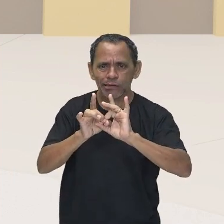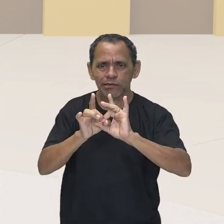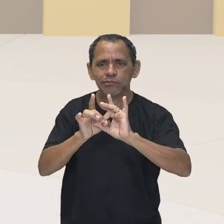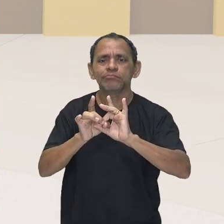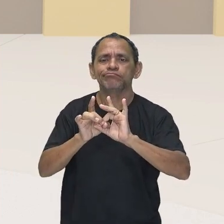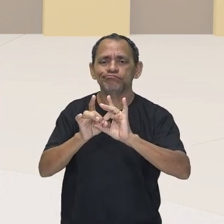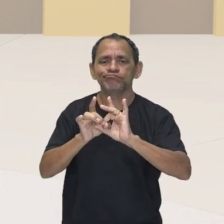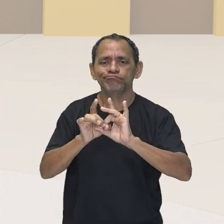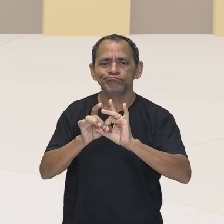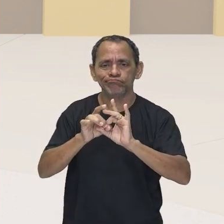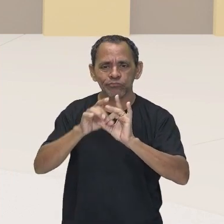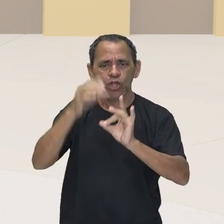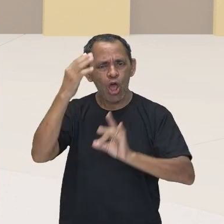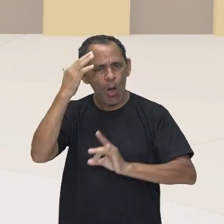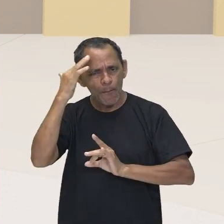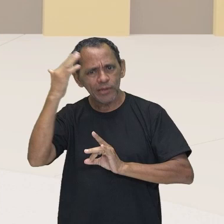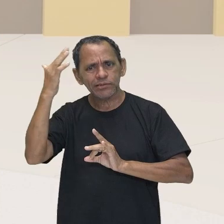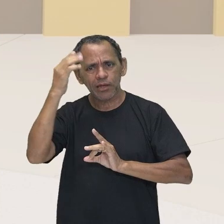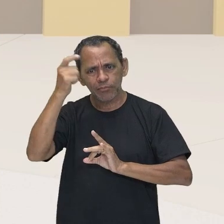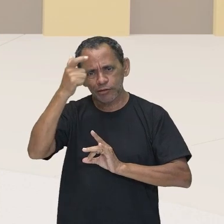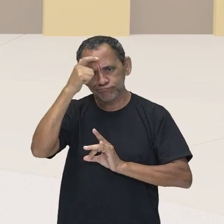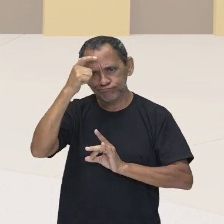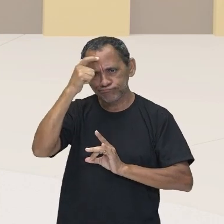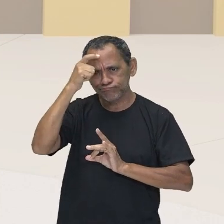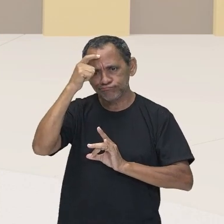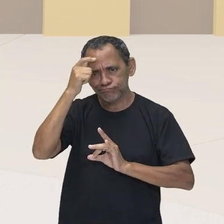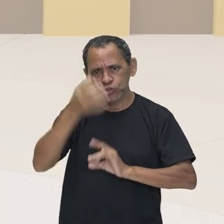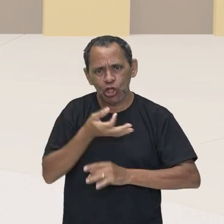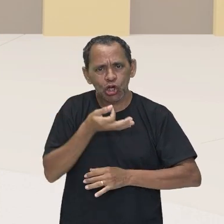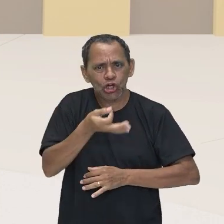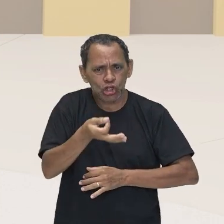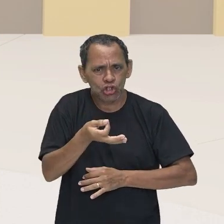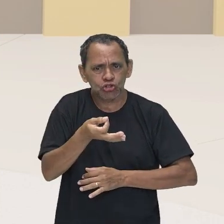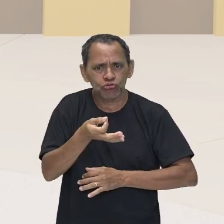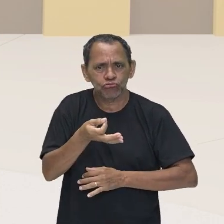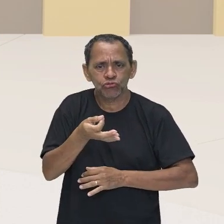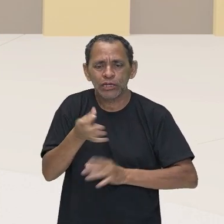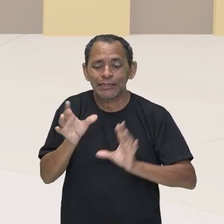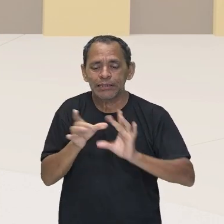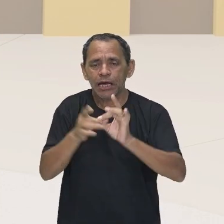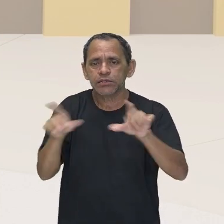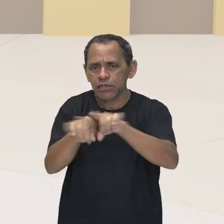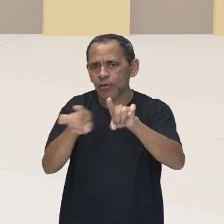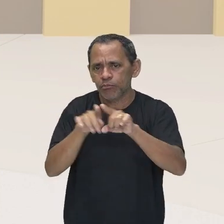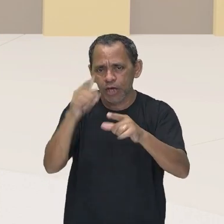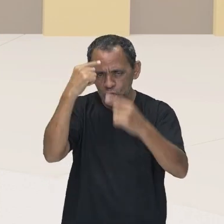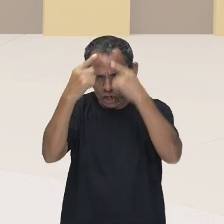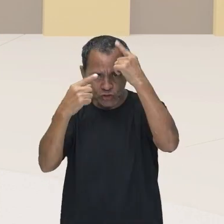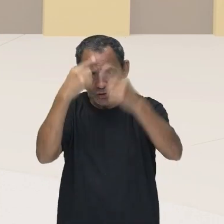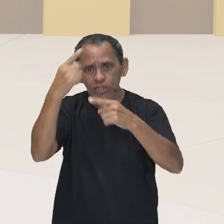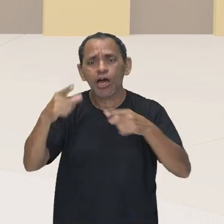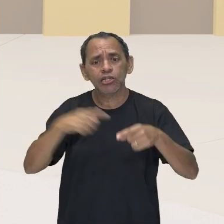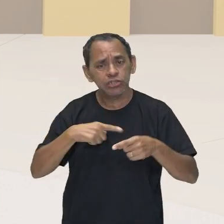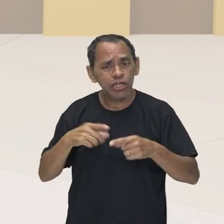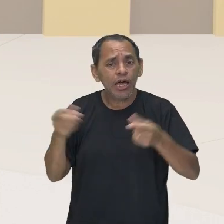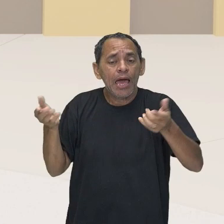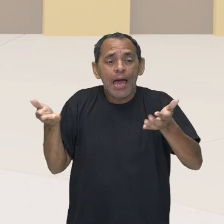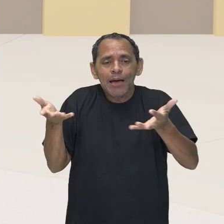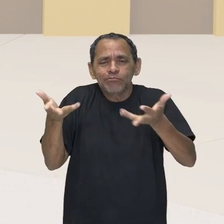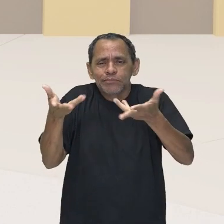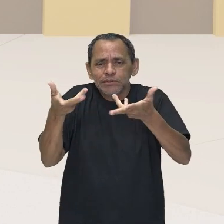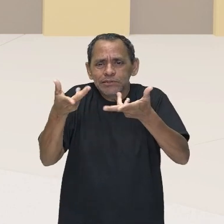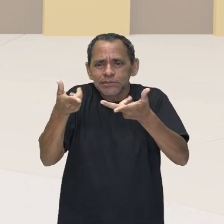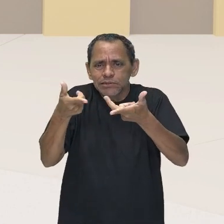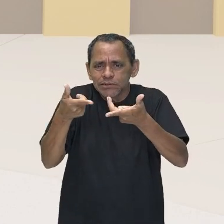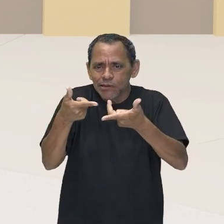que está totalmente ligado também à criatividade. Então, nós vemos aqui habilidades dadas